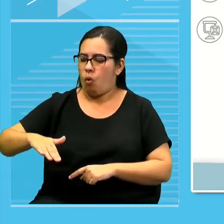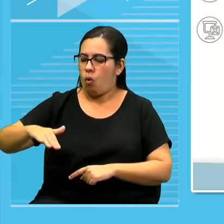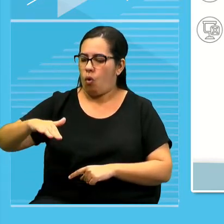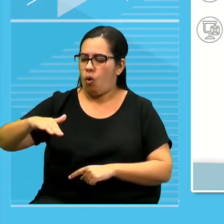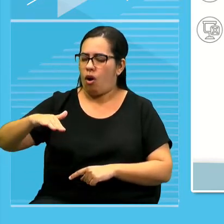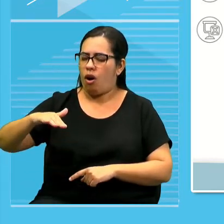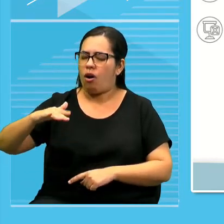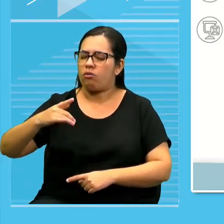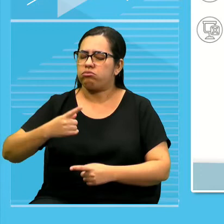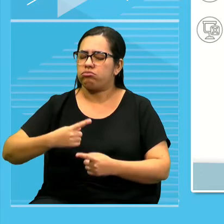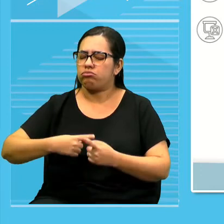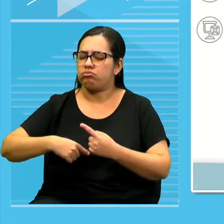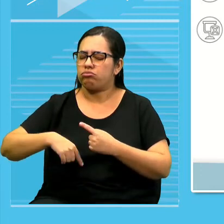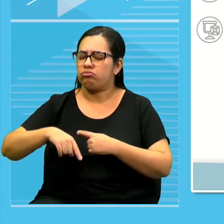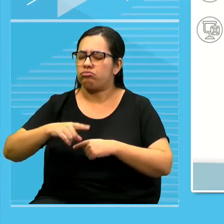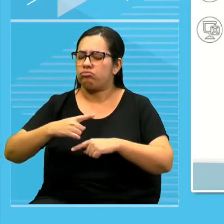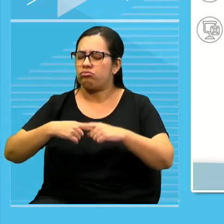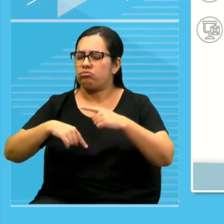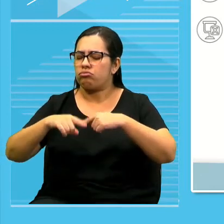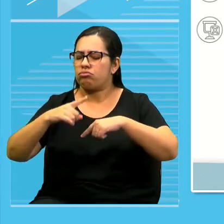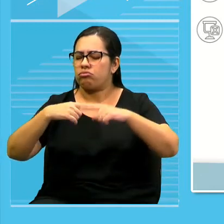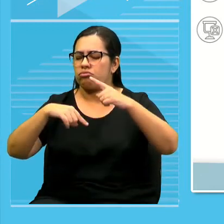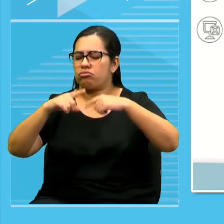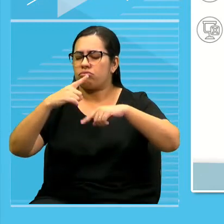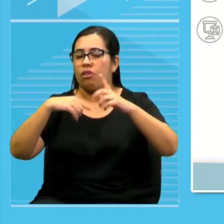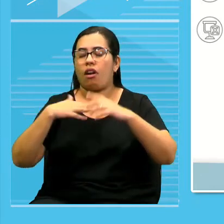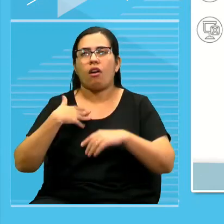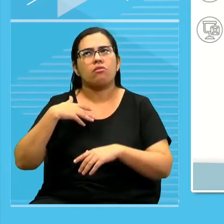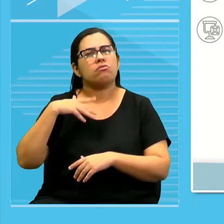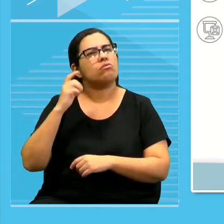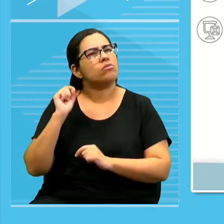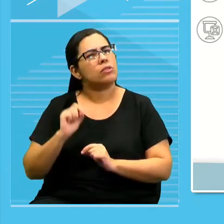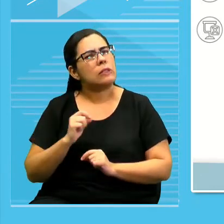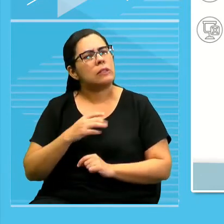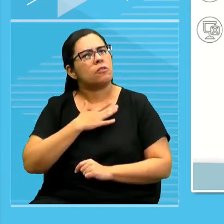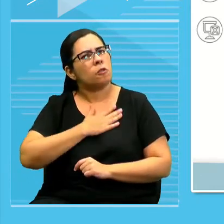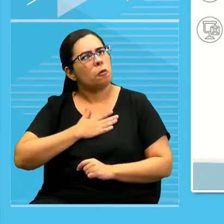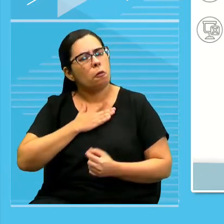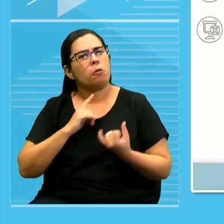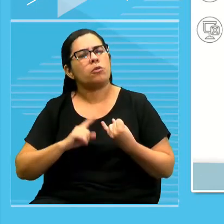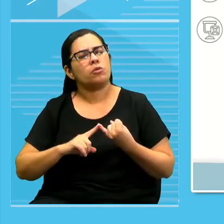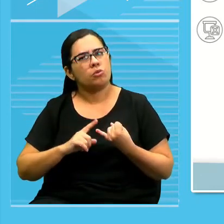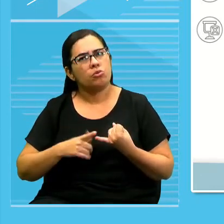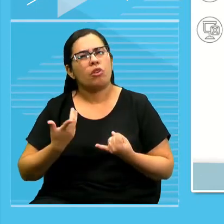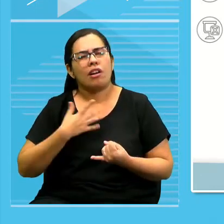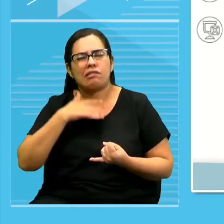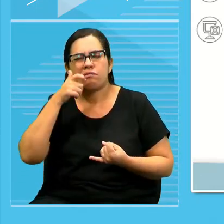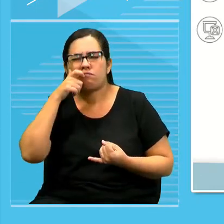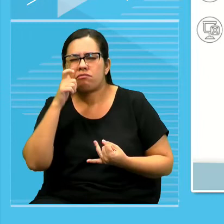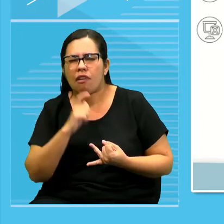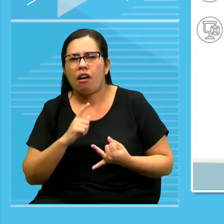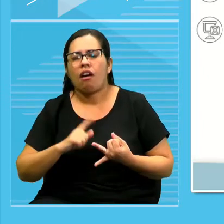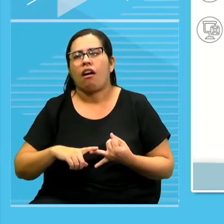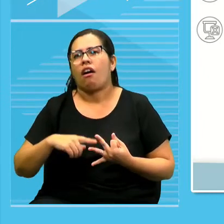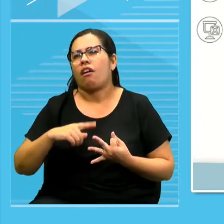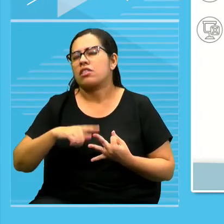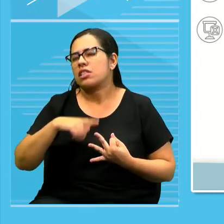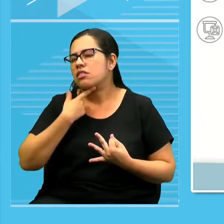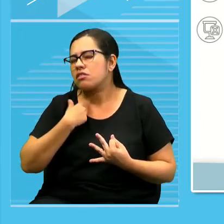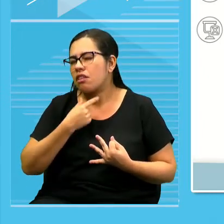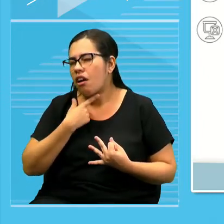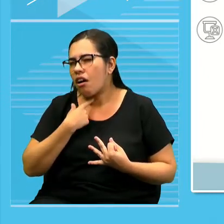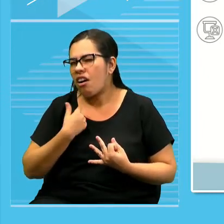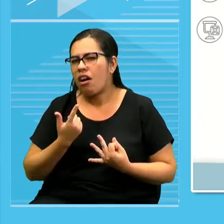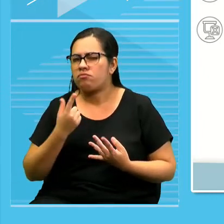vou compreendendo aquilo que eu gosto aquilo que eu me interesso aquilo que eu tenho desejo e aquilo